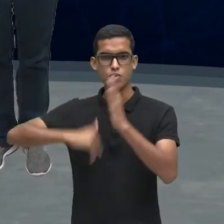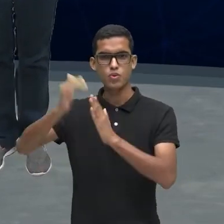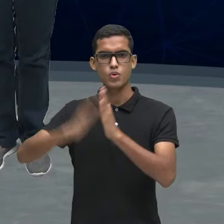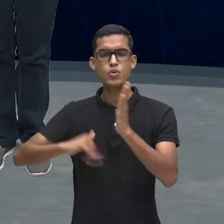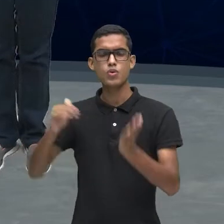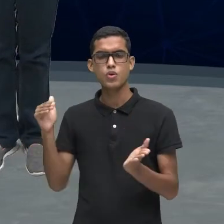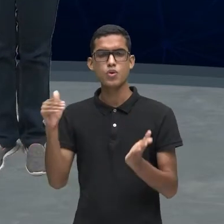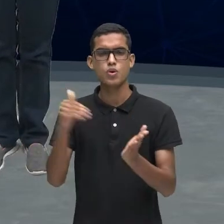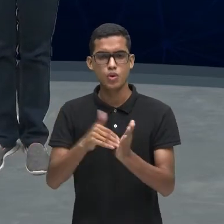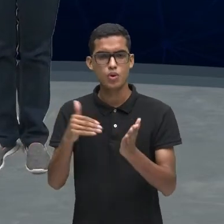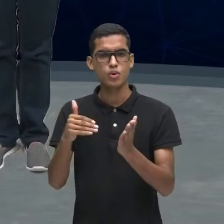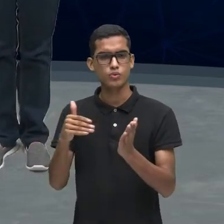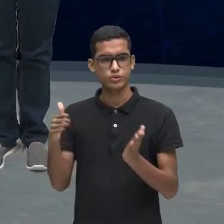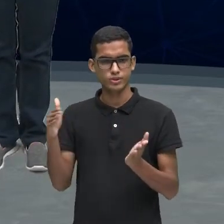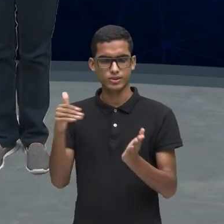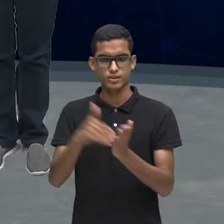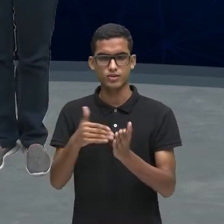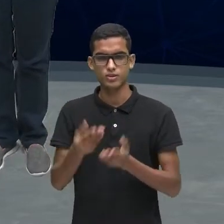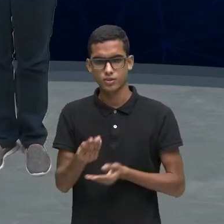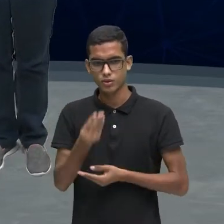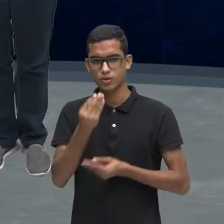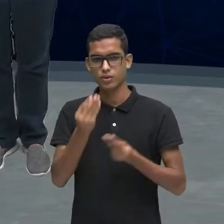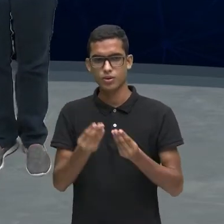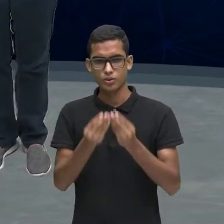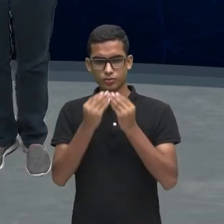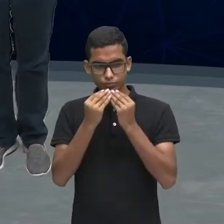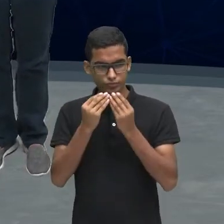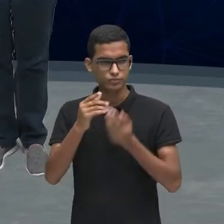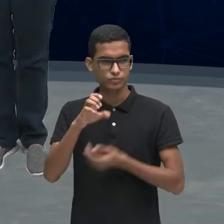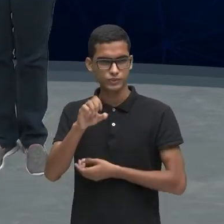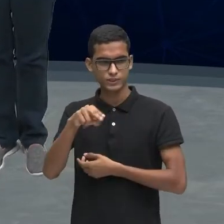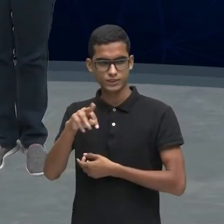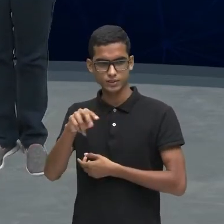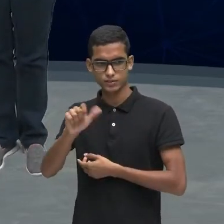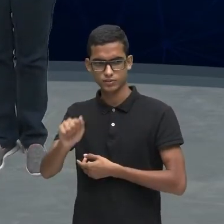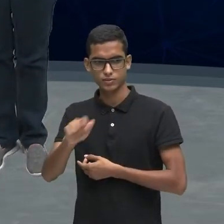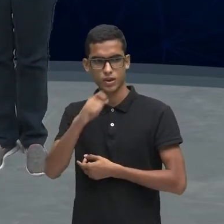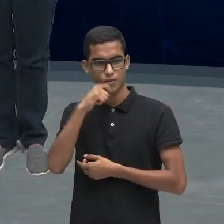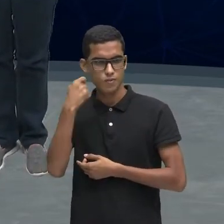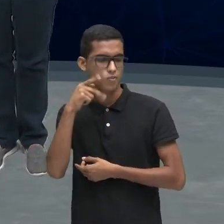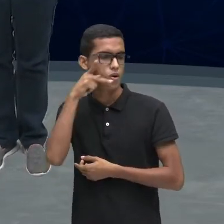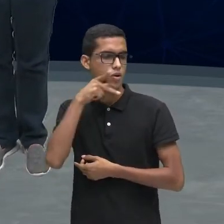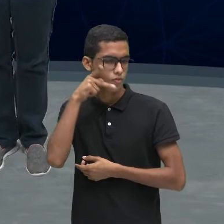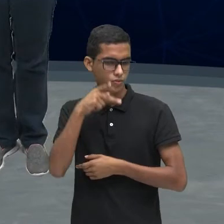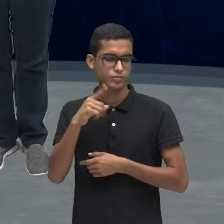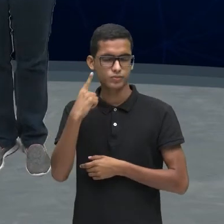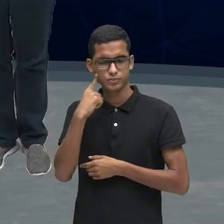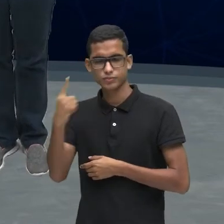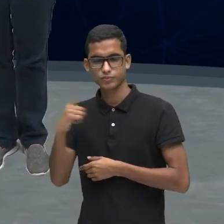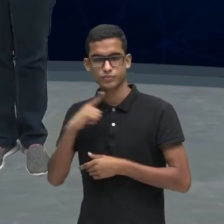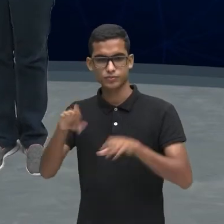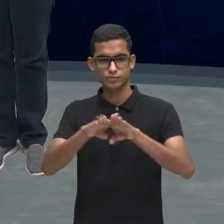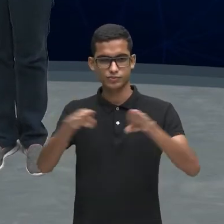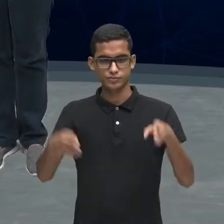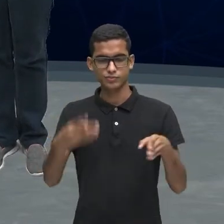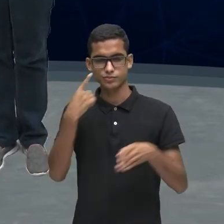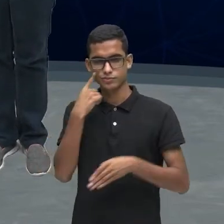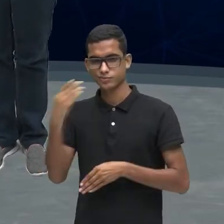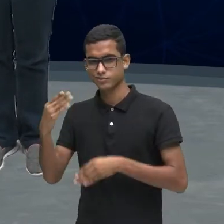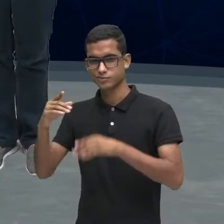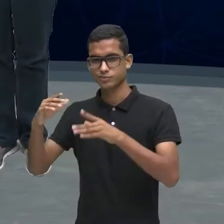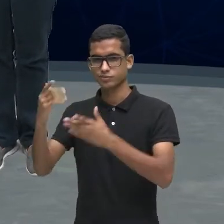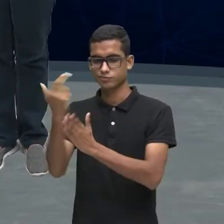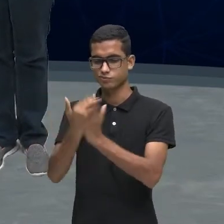de Leonardo da Vinci. Ela foi pintada também com tinta têmpera, certo? E